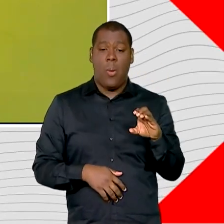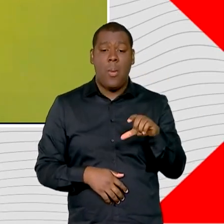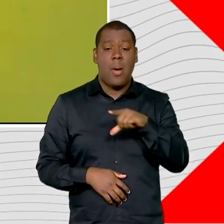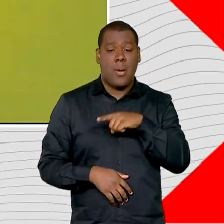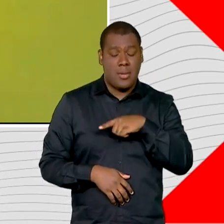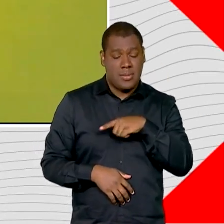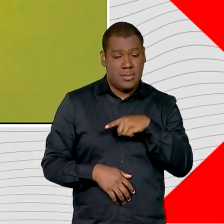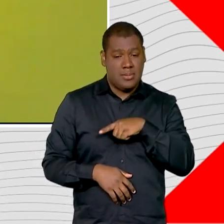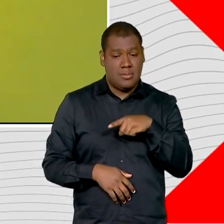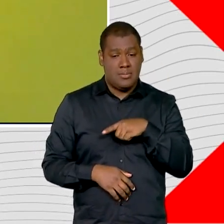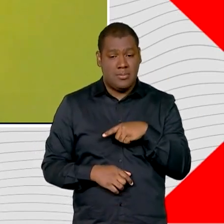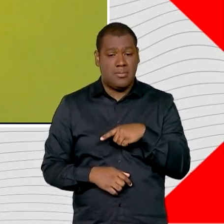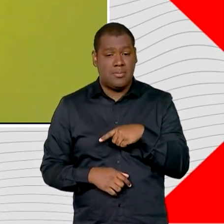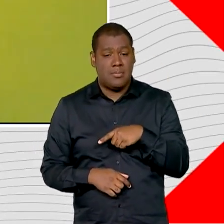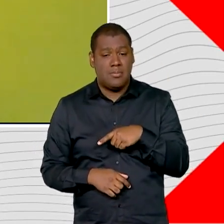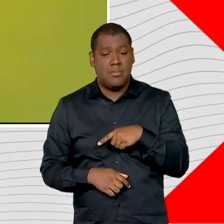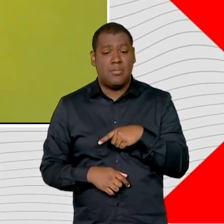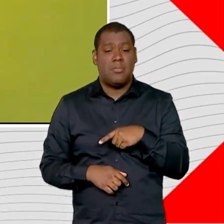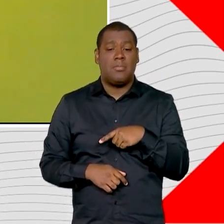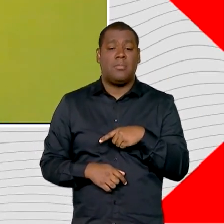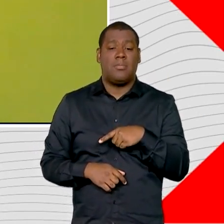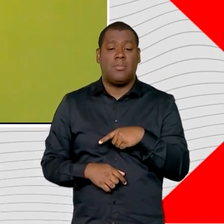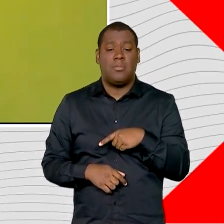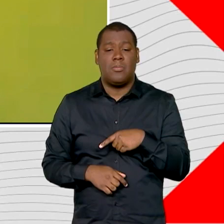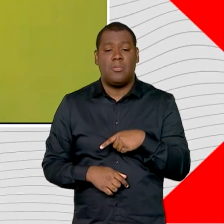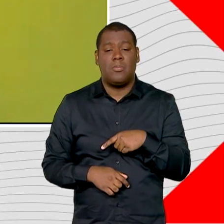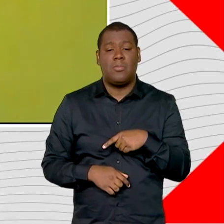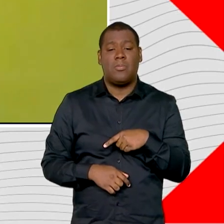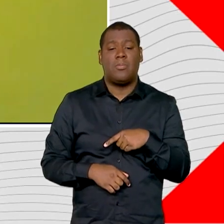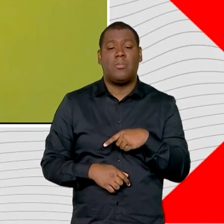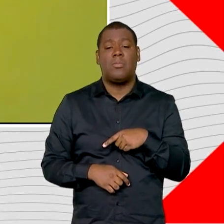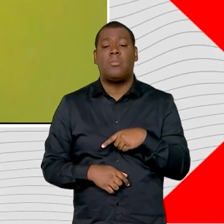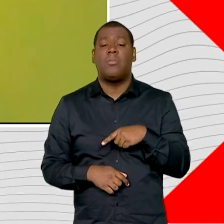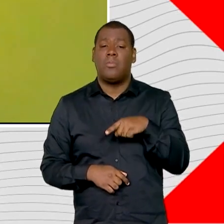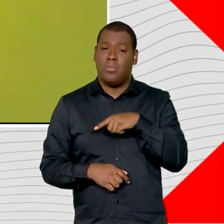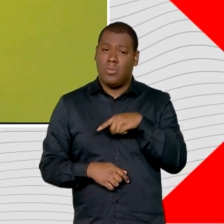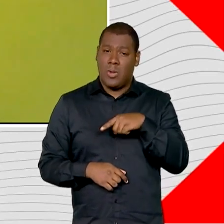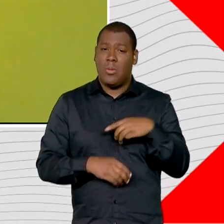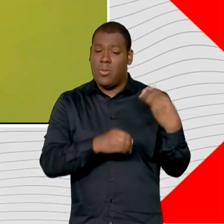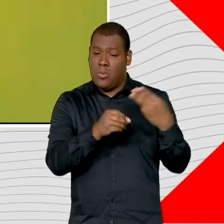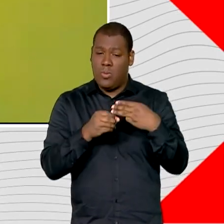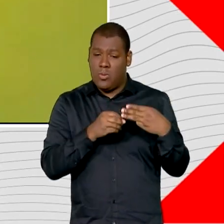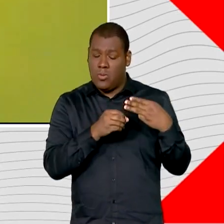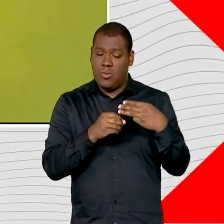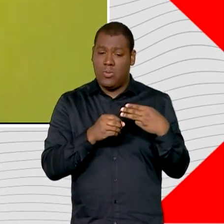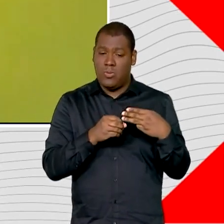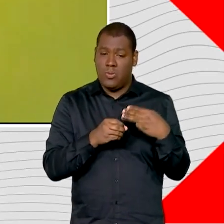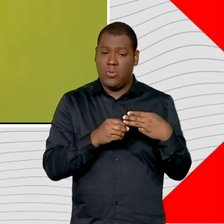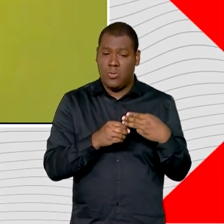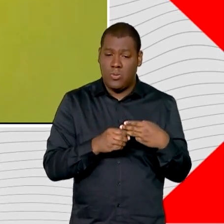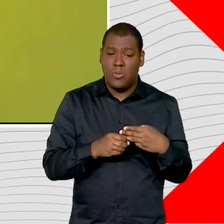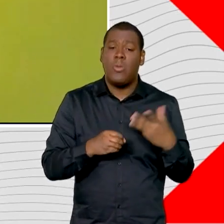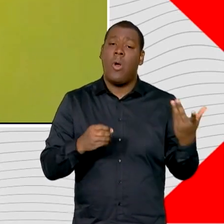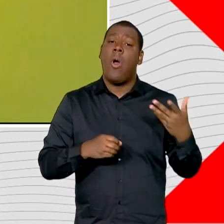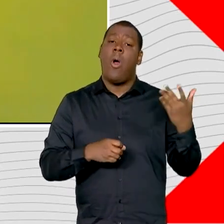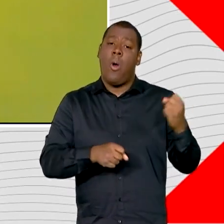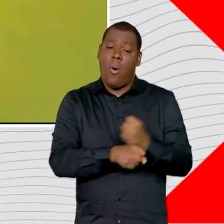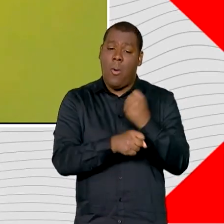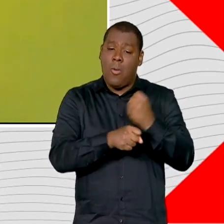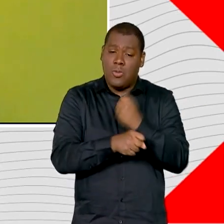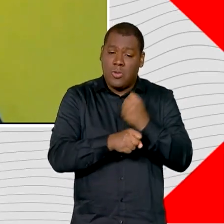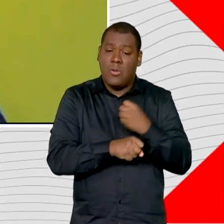também está selecionada entre os municípios beneficiados, obras principalmente na área de educação